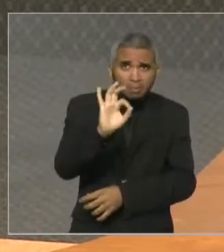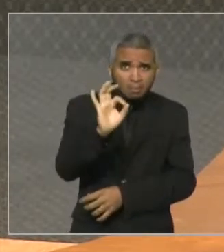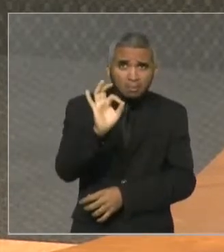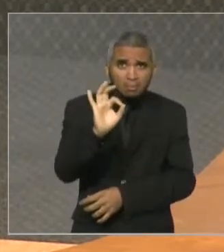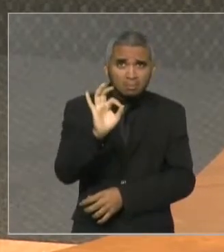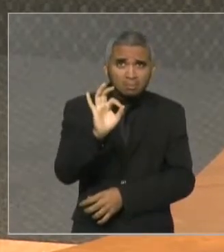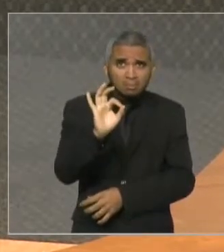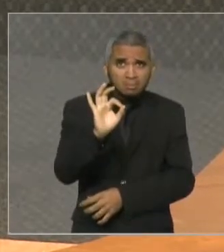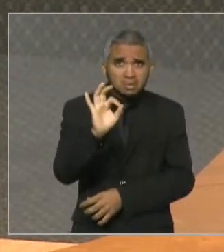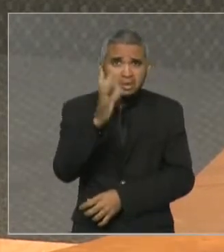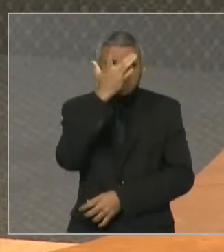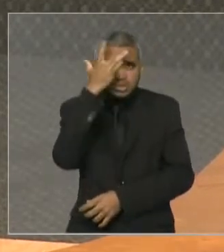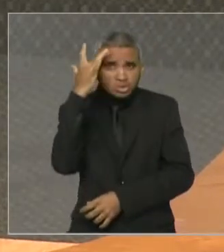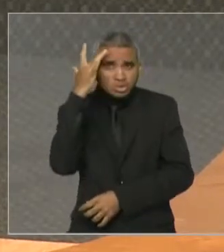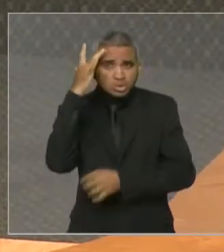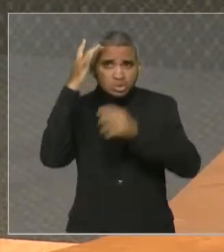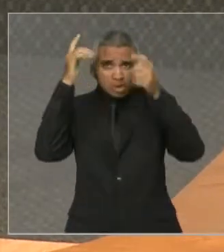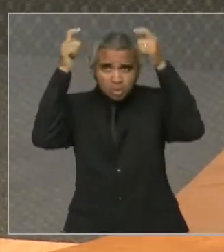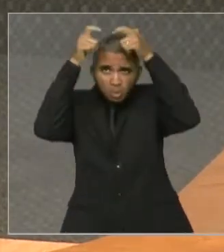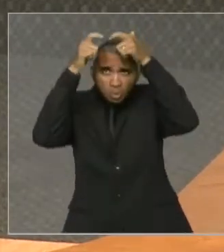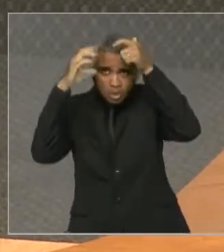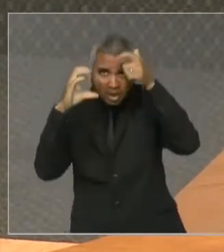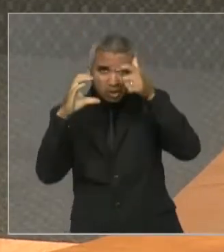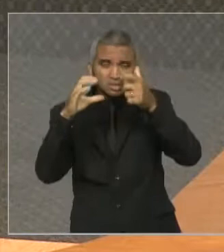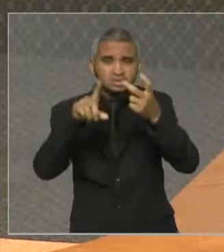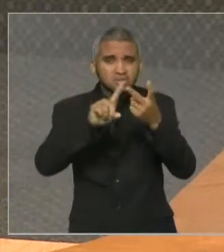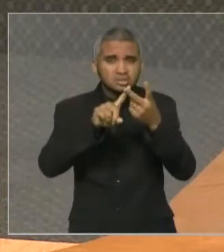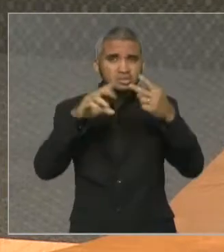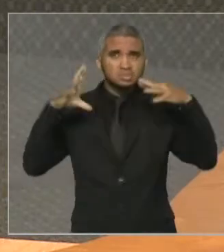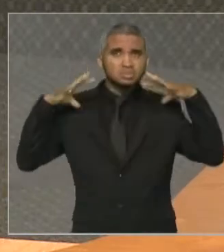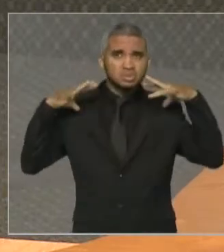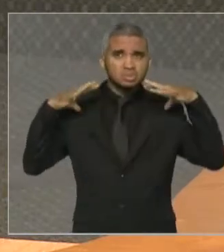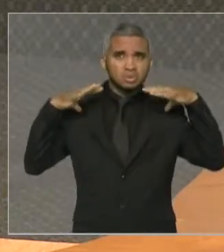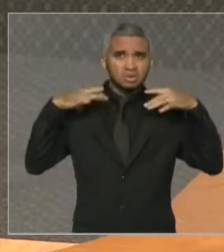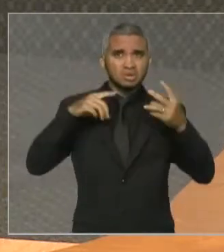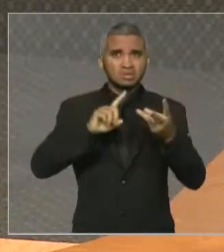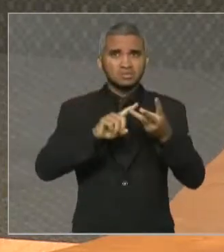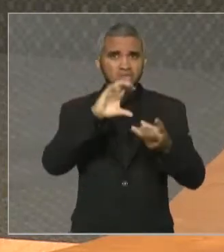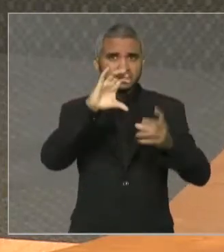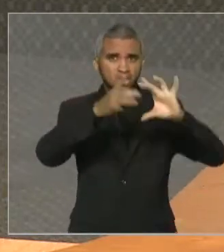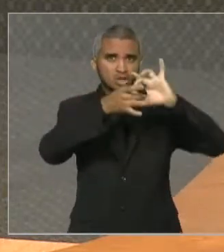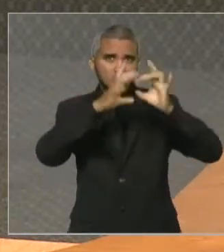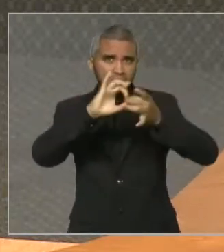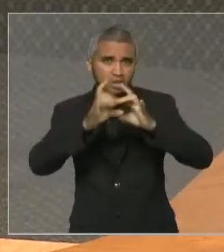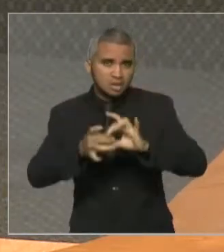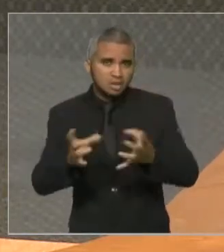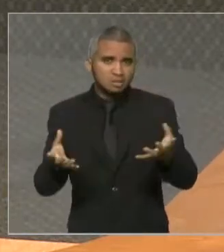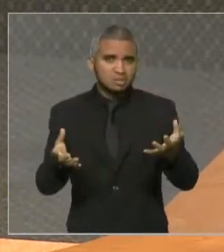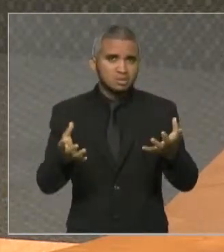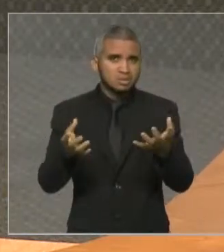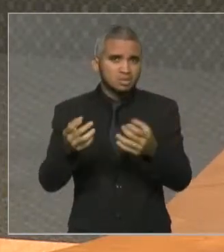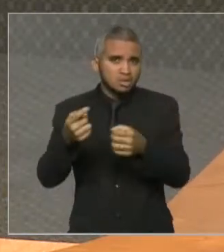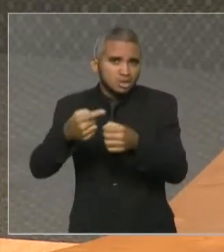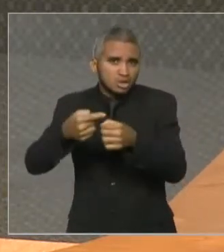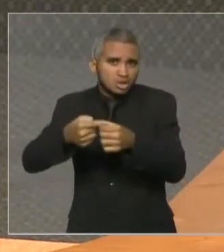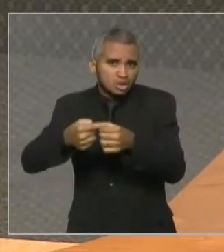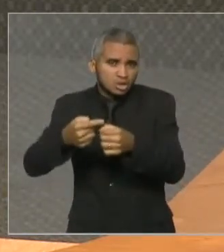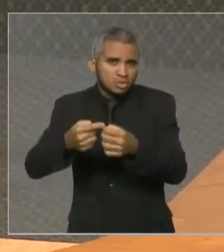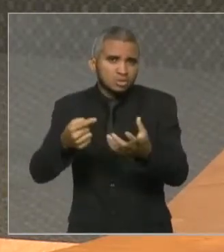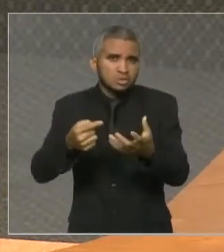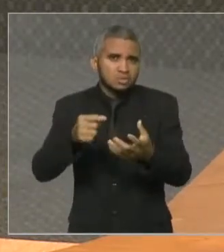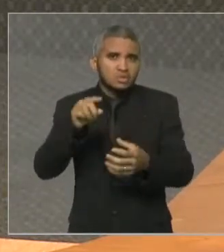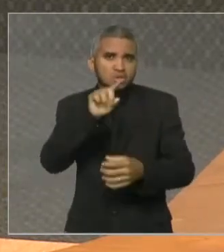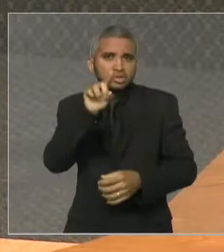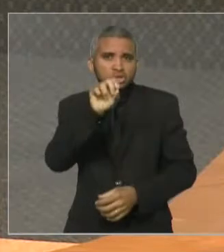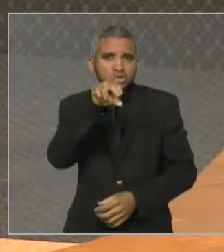no Coradinho, no Anjo da Guarda, na Cidade Olímpica, na zona rural, no interior do